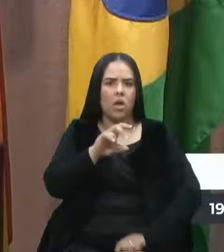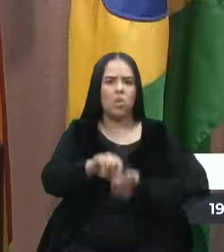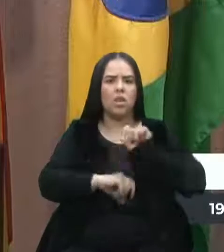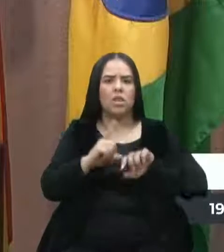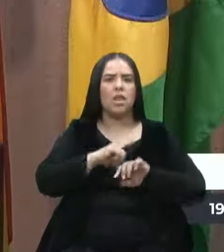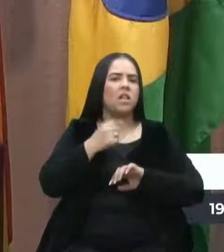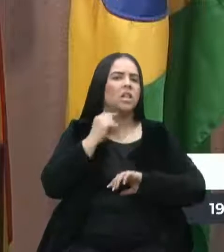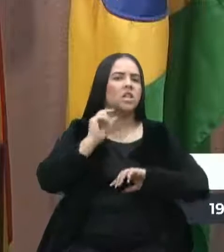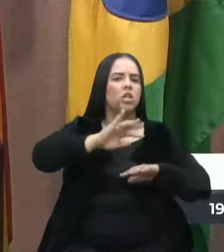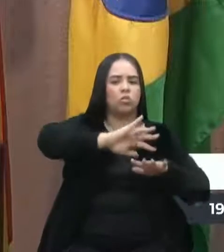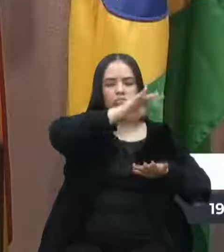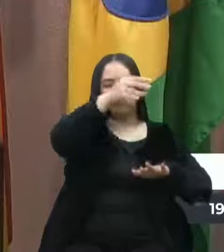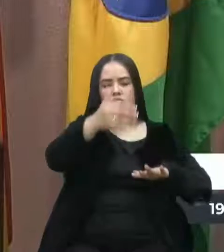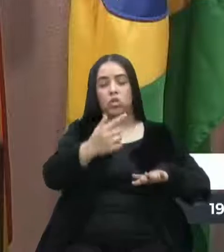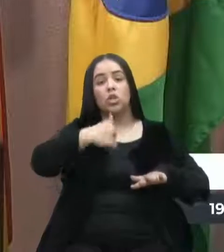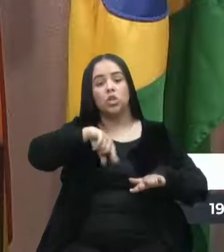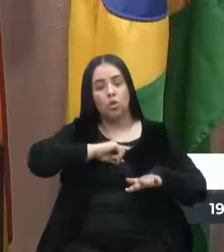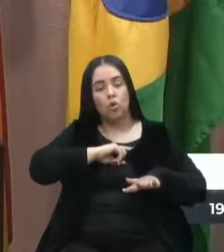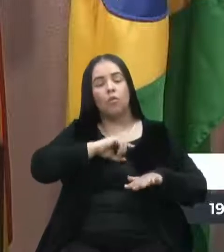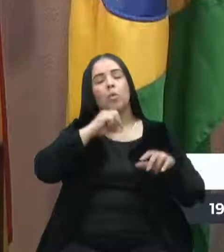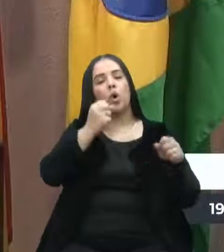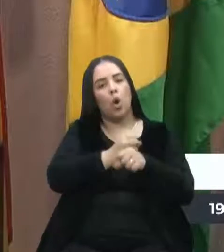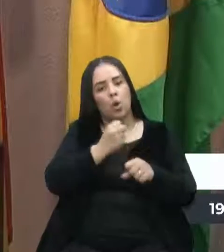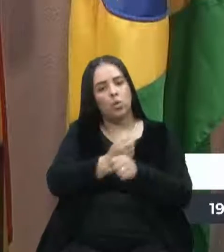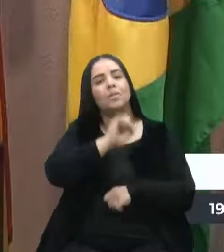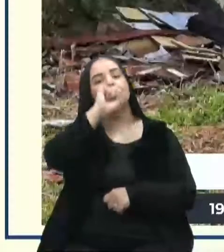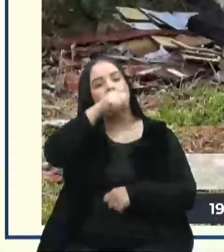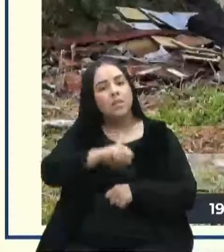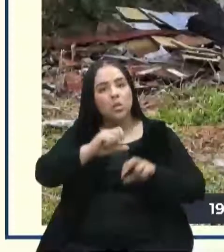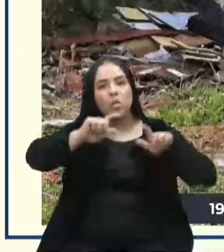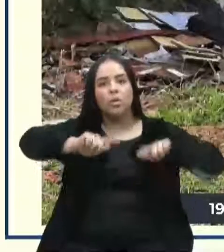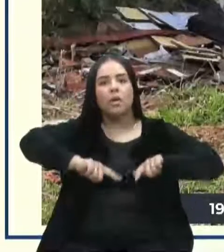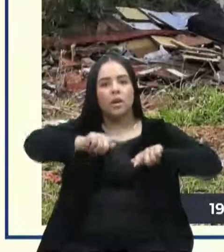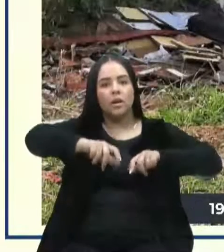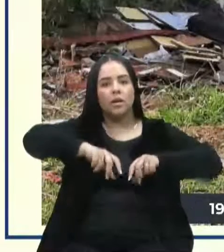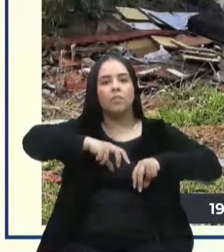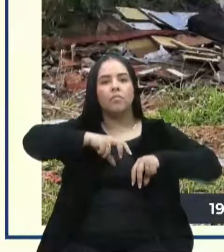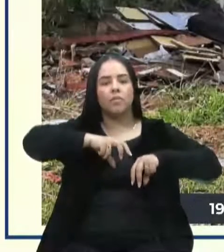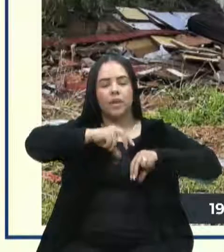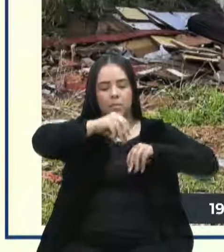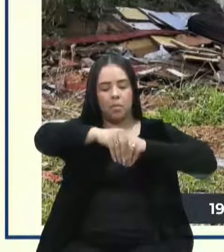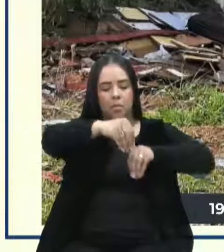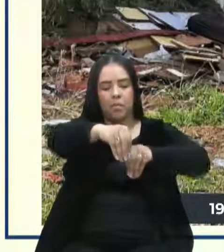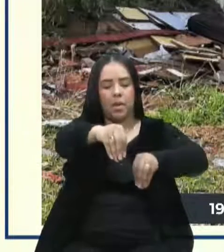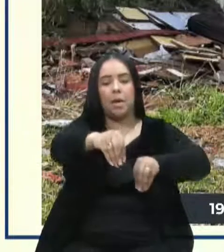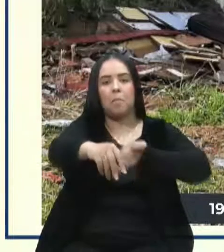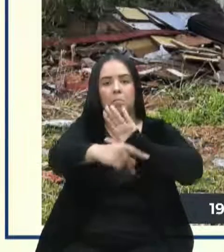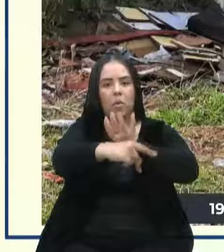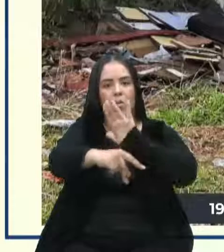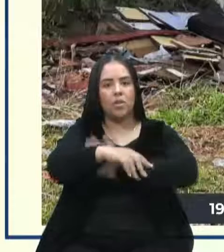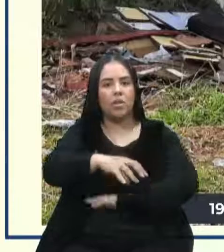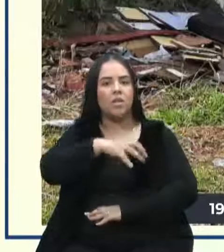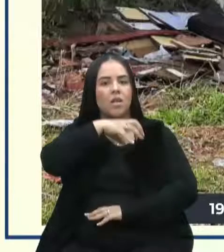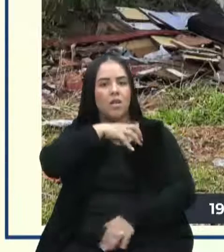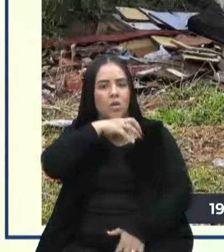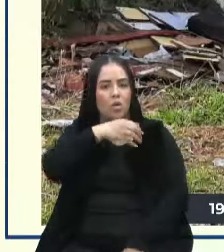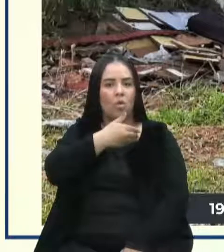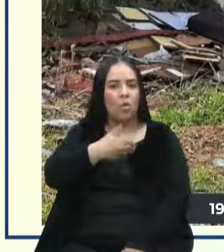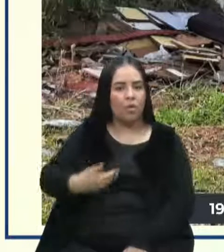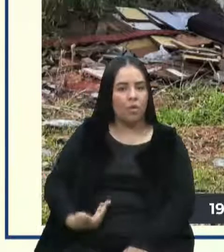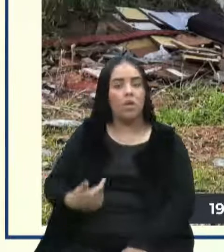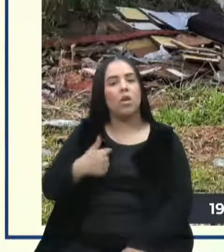já li nós vamos construir uma horta comunitária um terreno público a vou levar o secretário